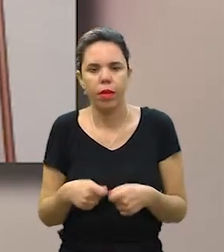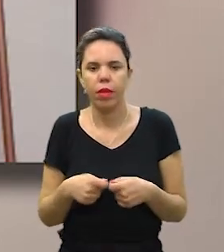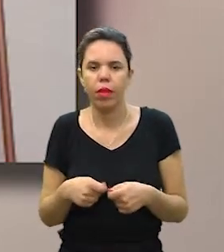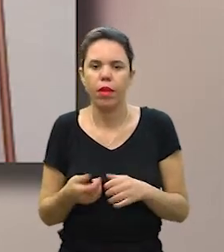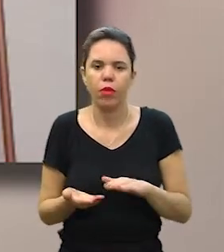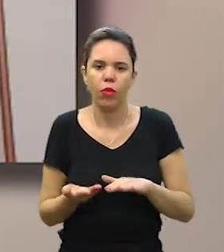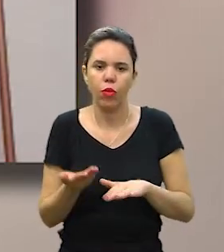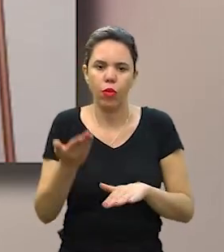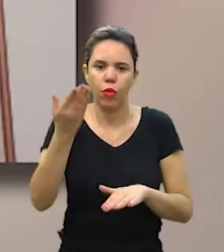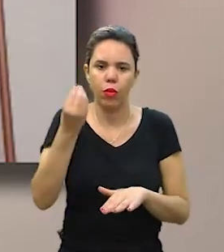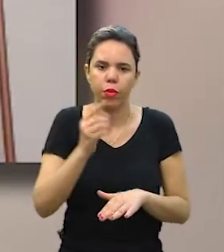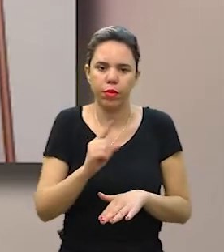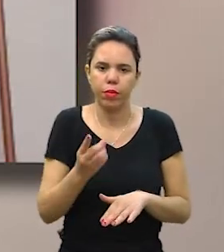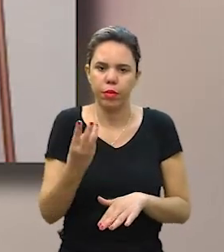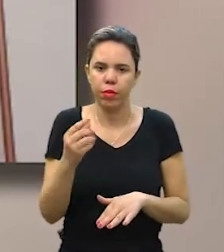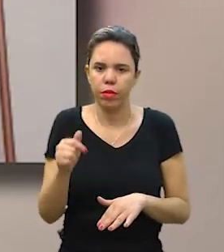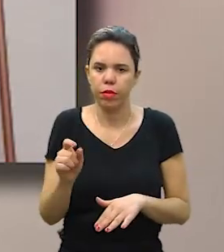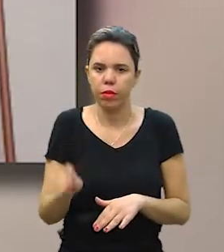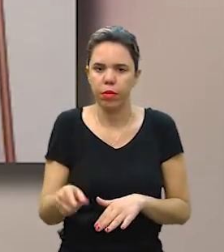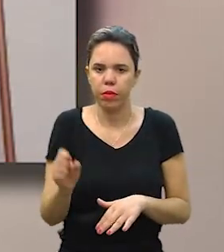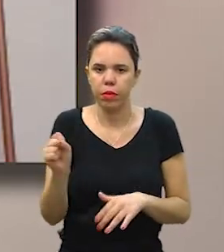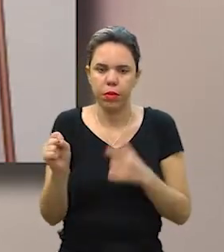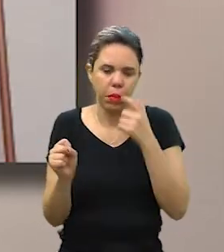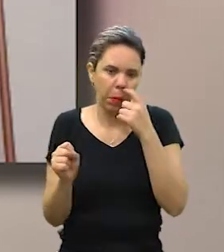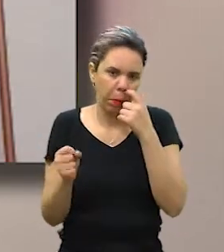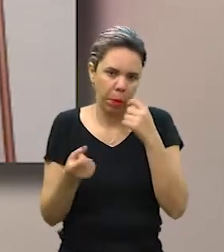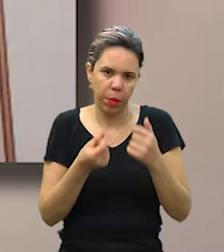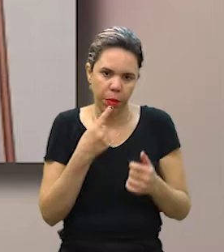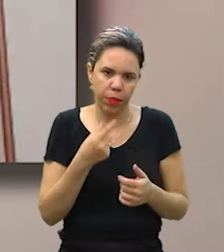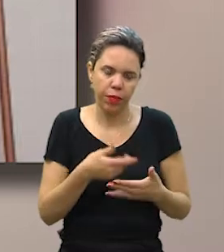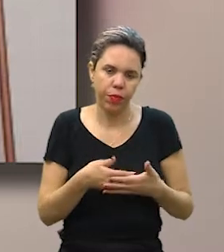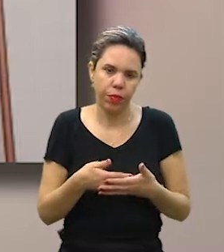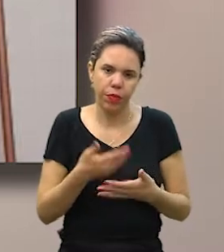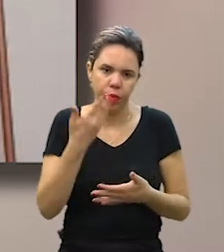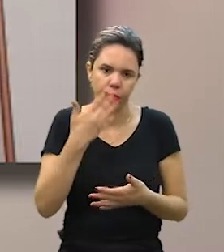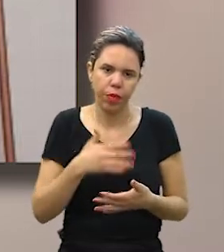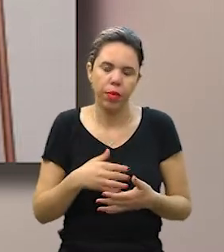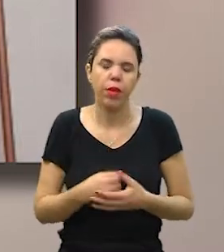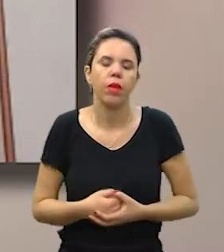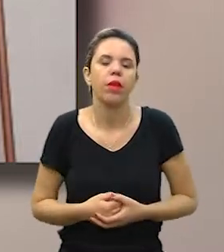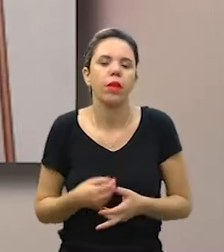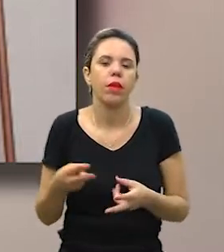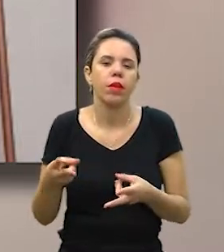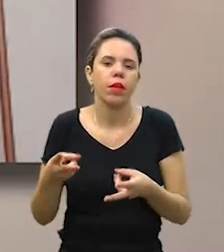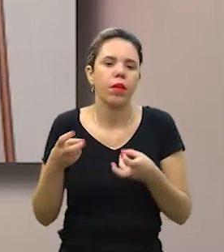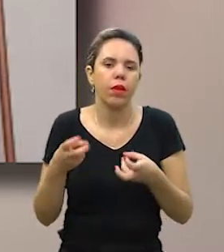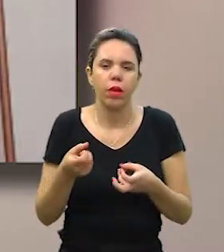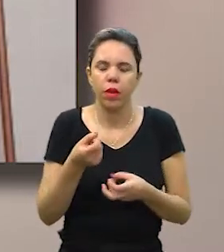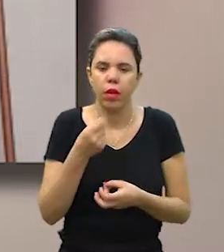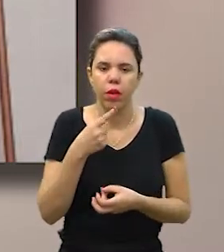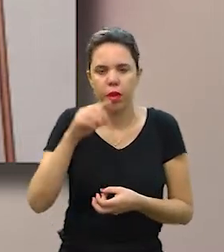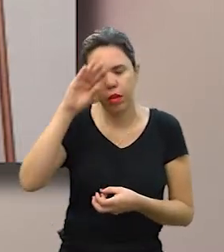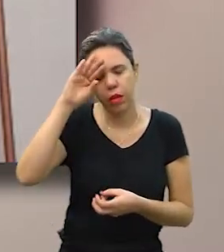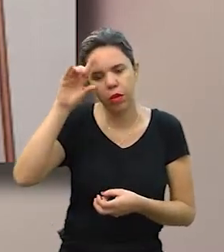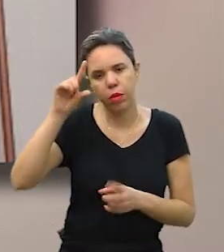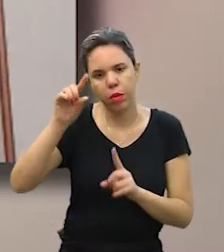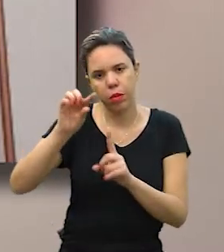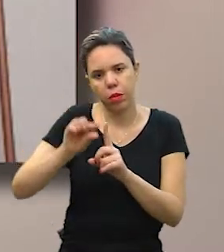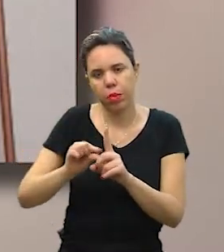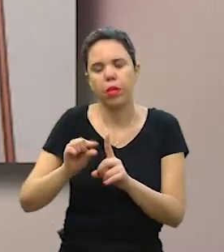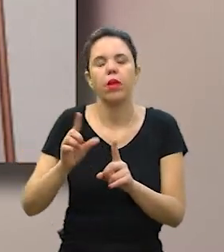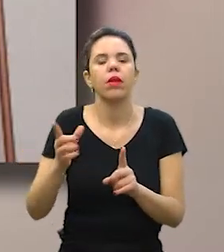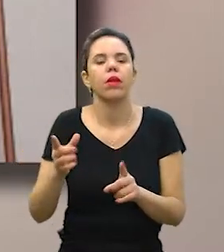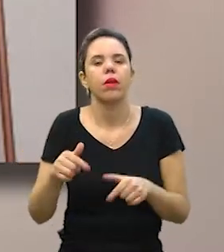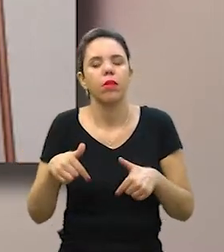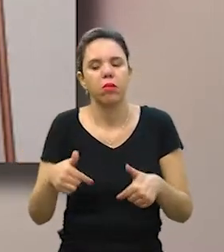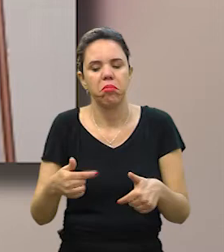febre subir muito, 37,8 já pode medicar esse bebê, essa criança, e observa, medicou, a febre abaixou?